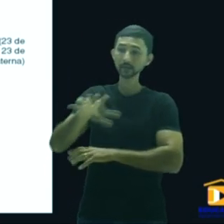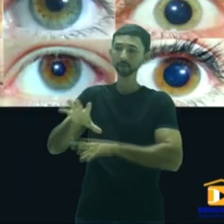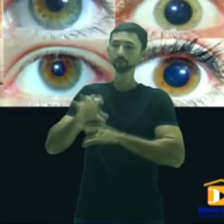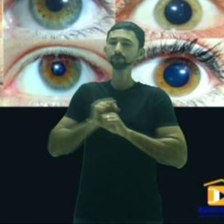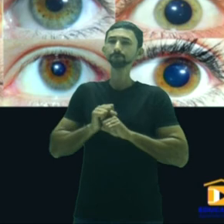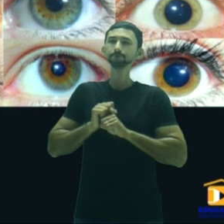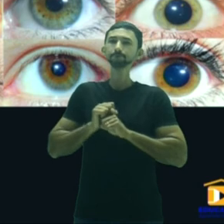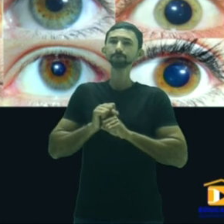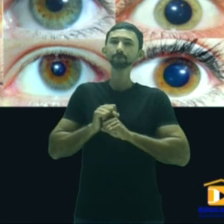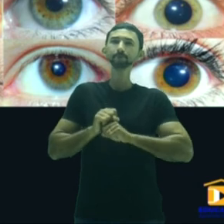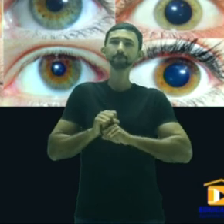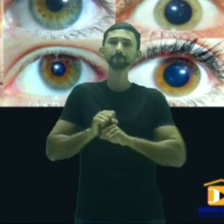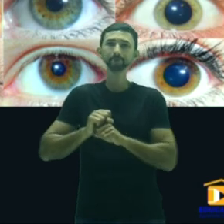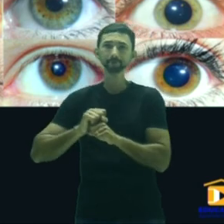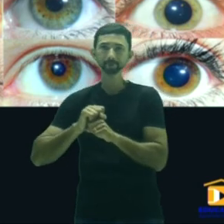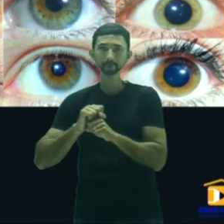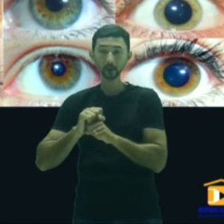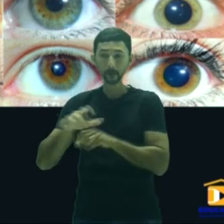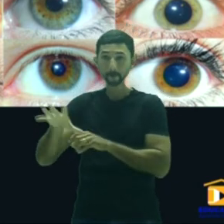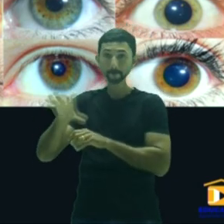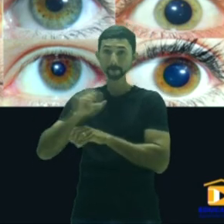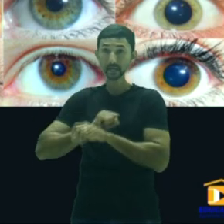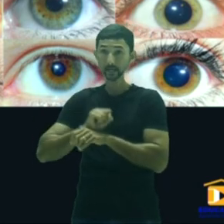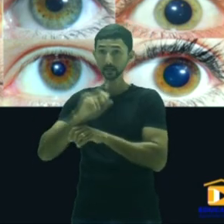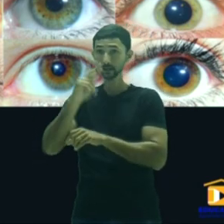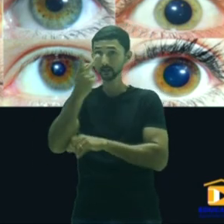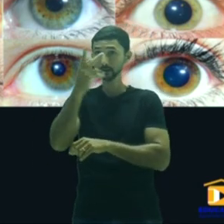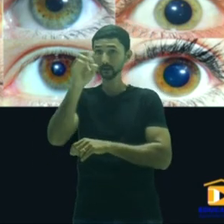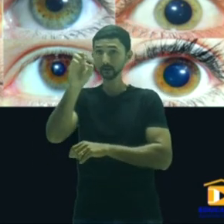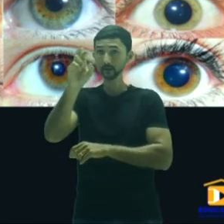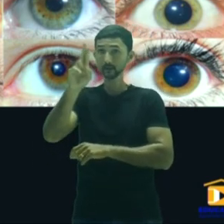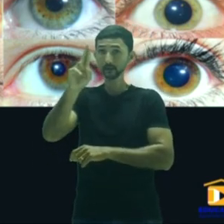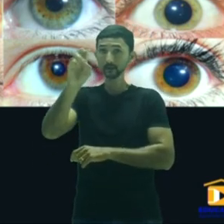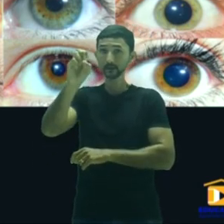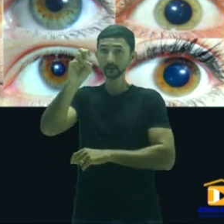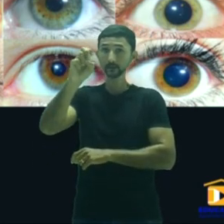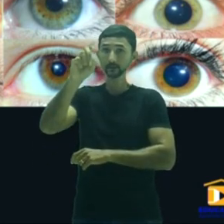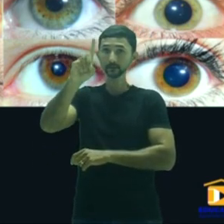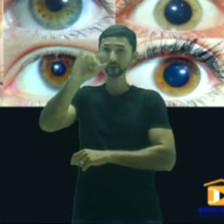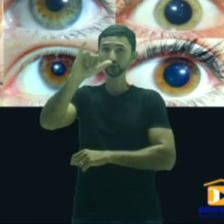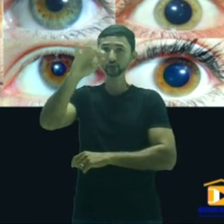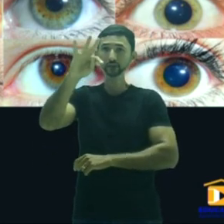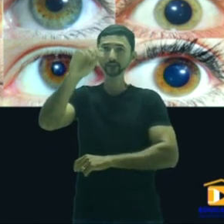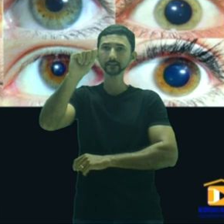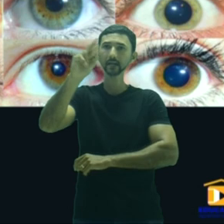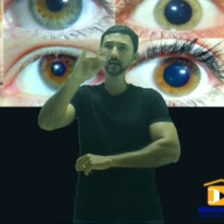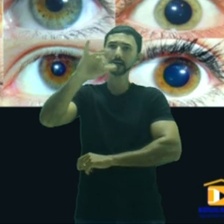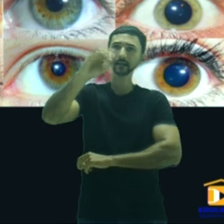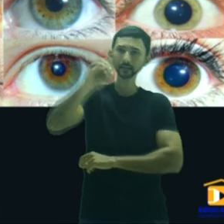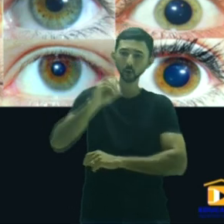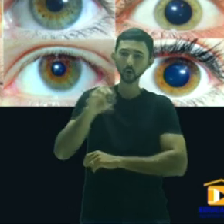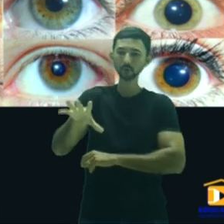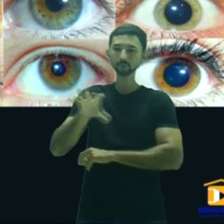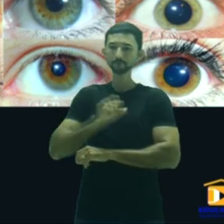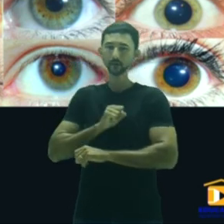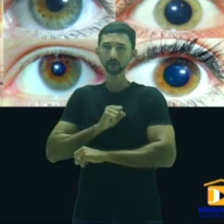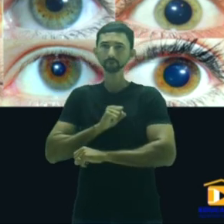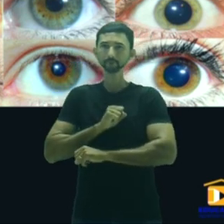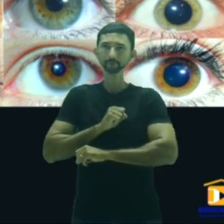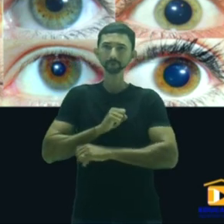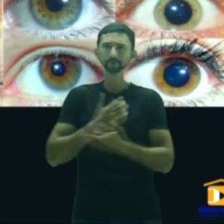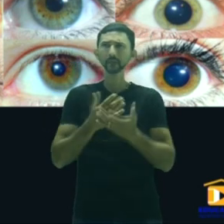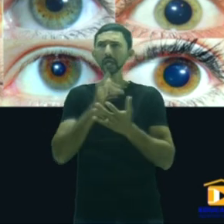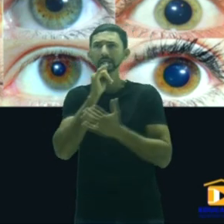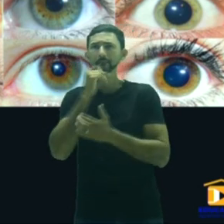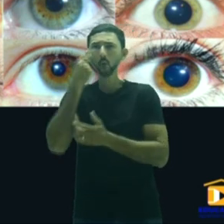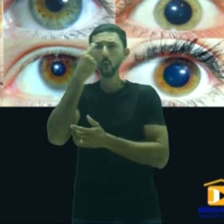hereditário? É um caráter que é herdado. Ah, temos, por exemplo, aqui a cor dos olhos. Ah, você pode até se perguntar,